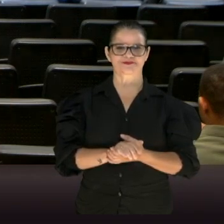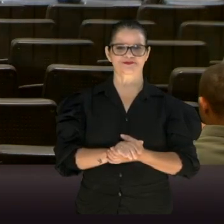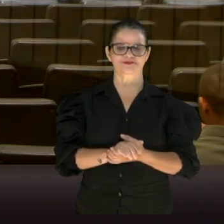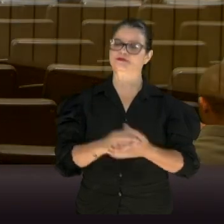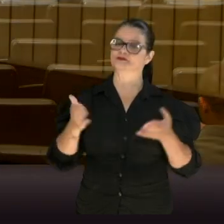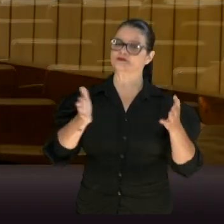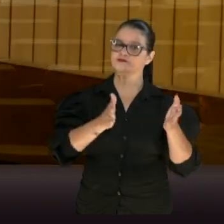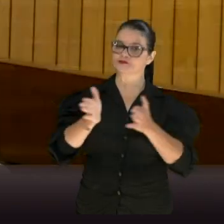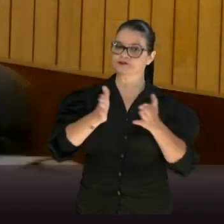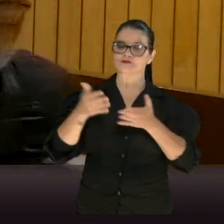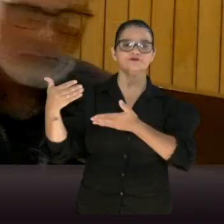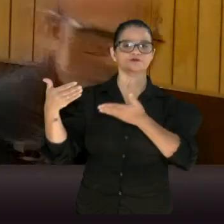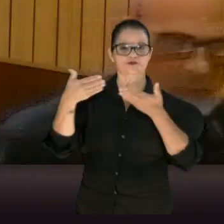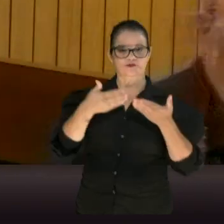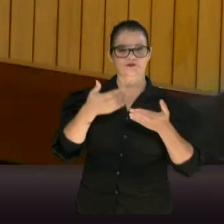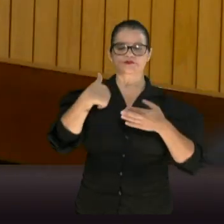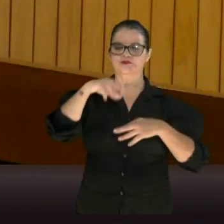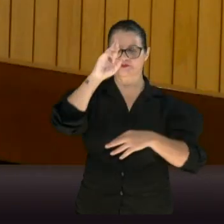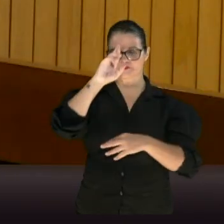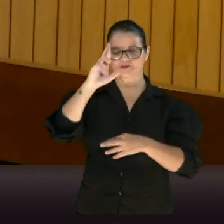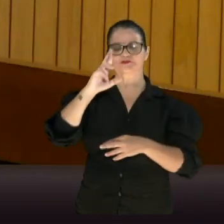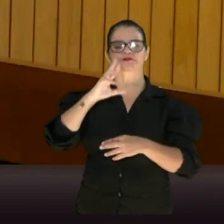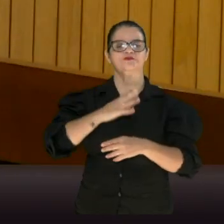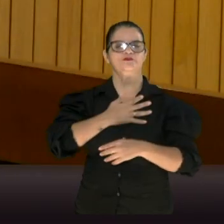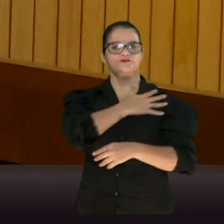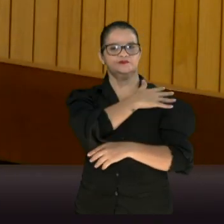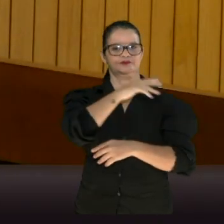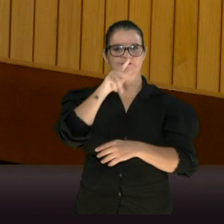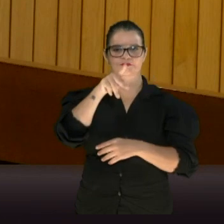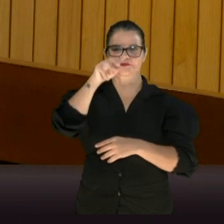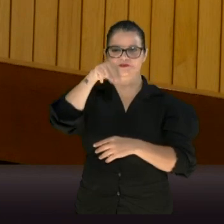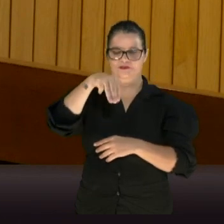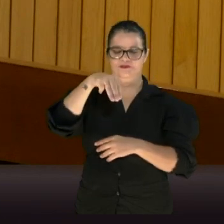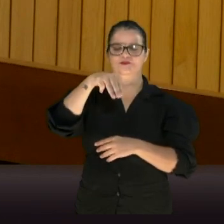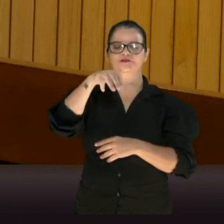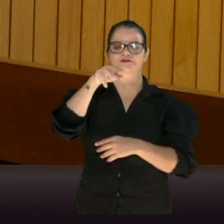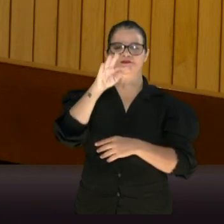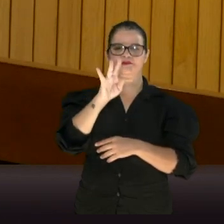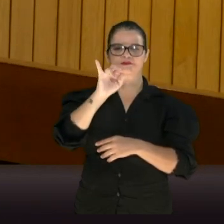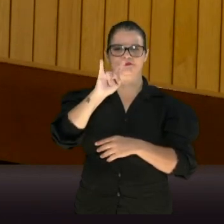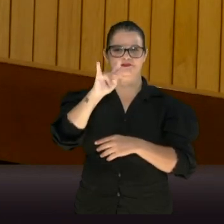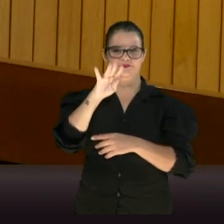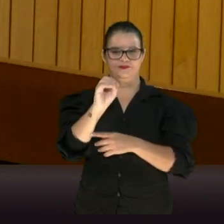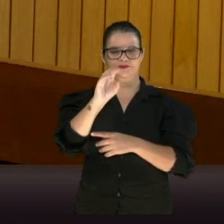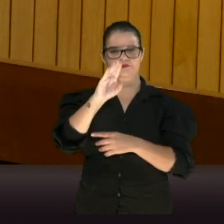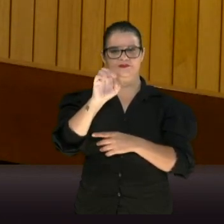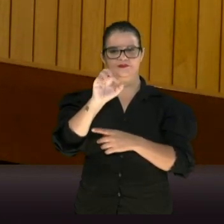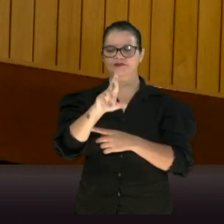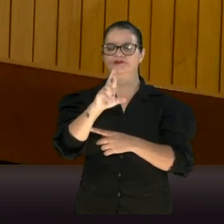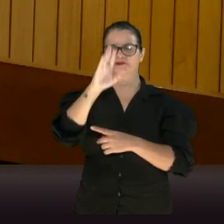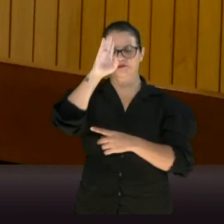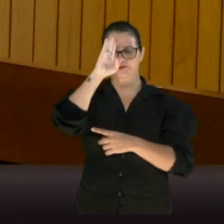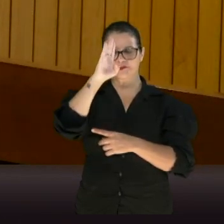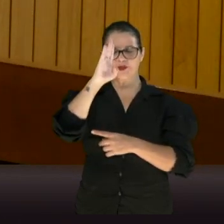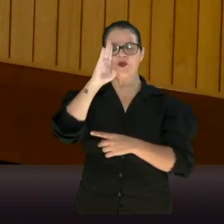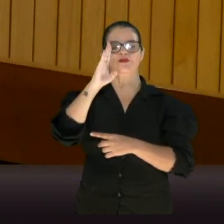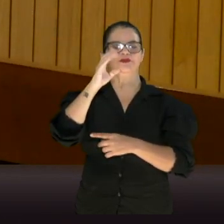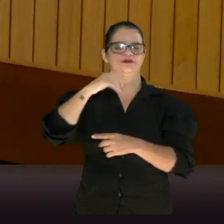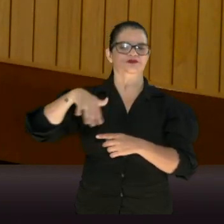E neste momento convidamos a excelentíssimo senhor Coronel PM Tibério César, Comandante-Geral da Polícia Militar de